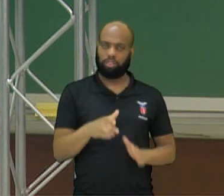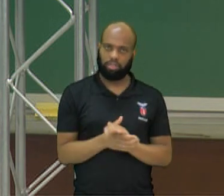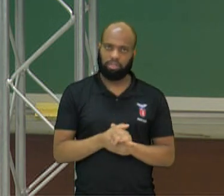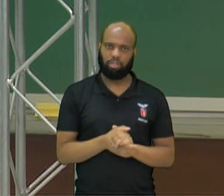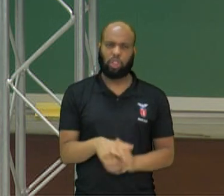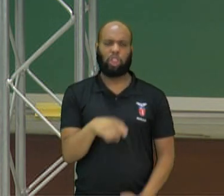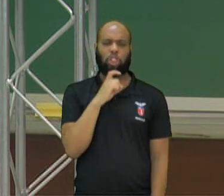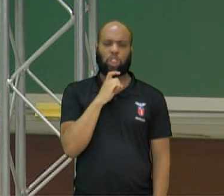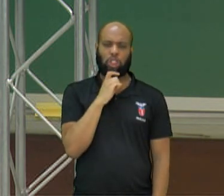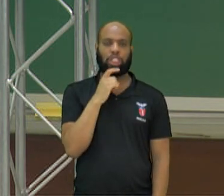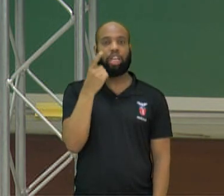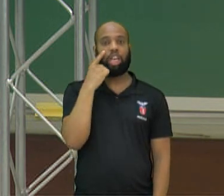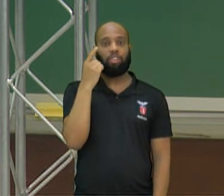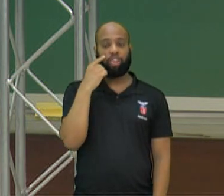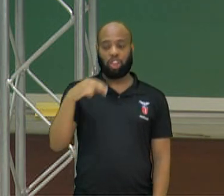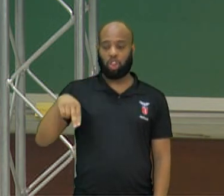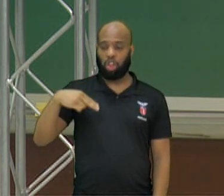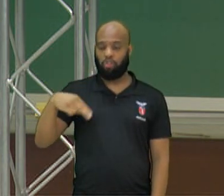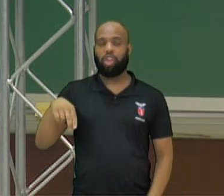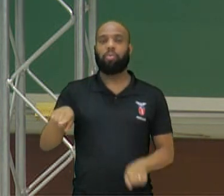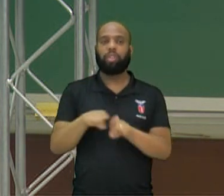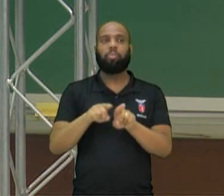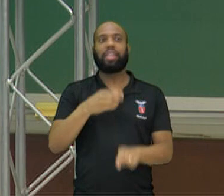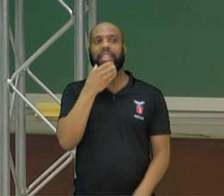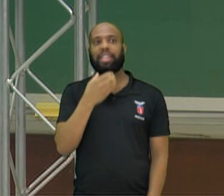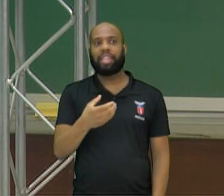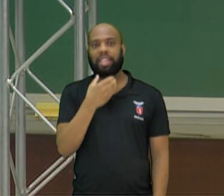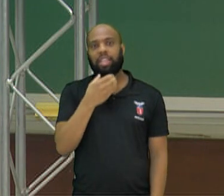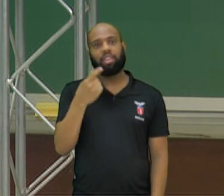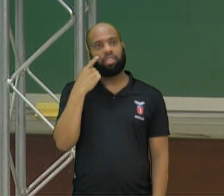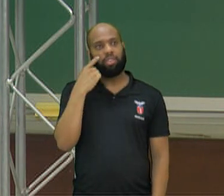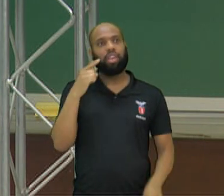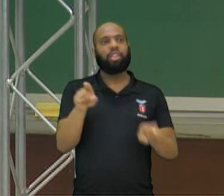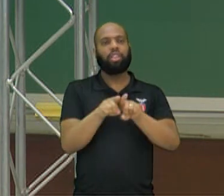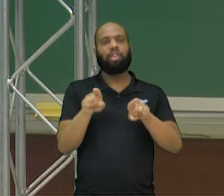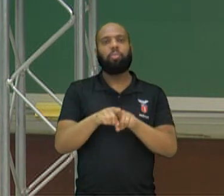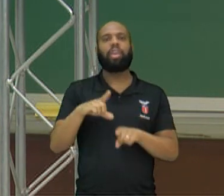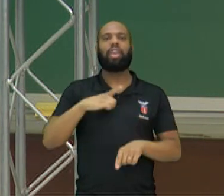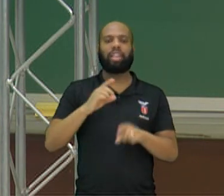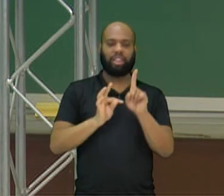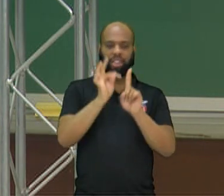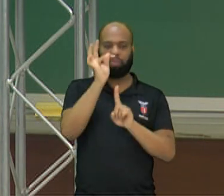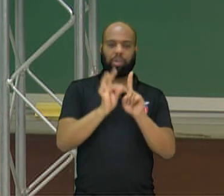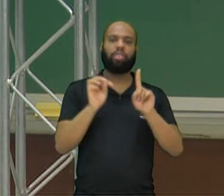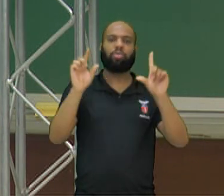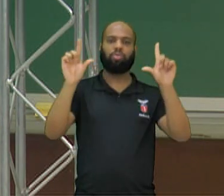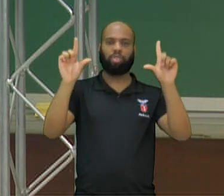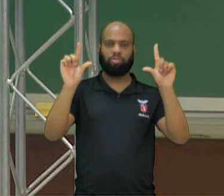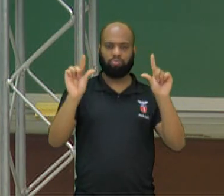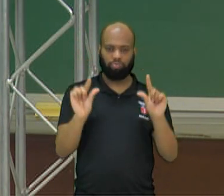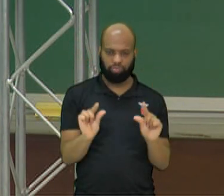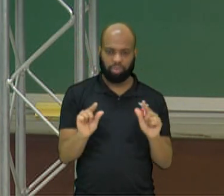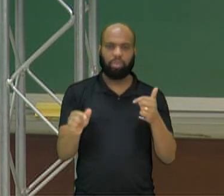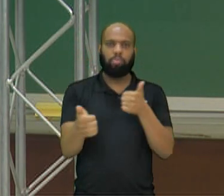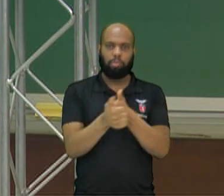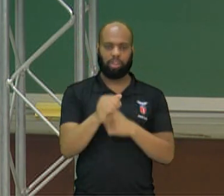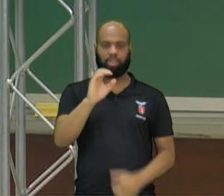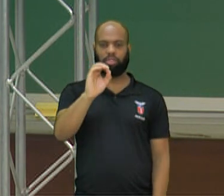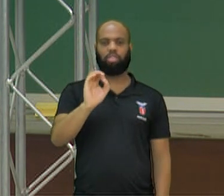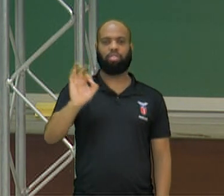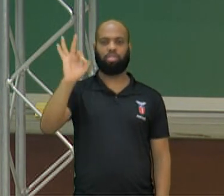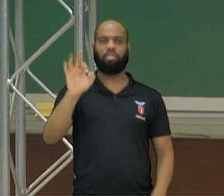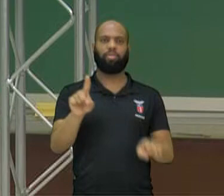nos meses de novembro e de dezembro, lá no finalzinho, ó, as temperaturas também vão caindo, chegando próximos ao 0